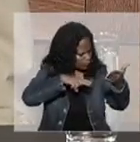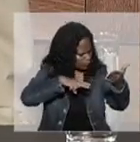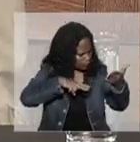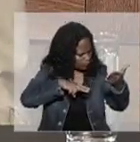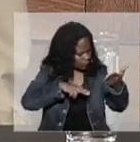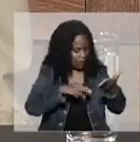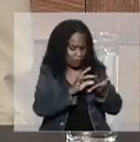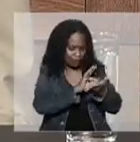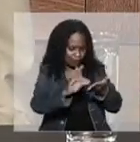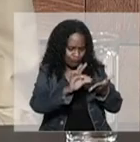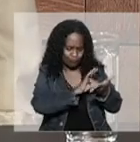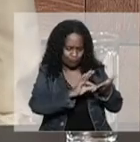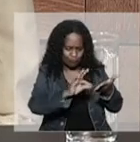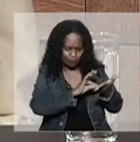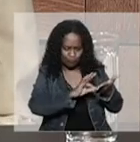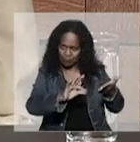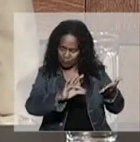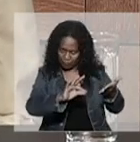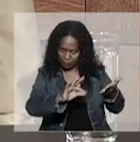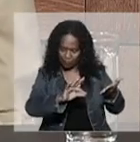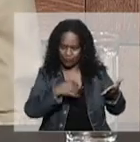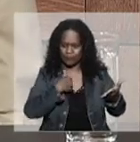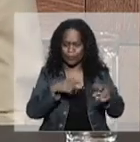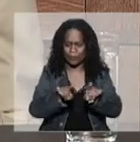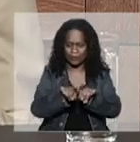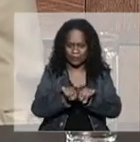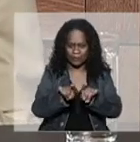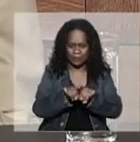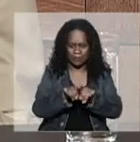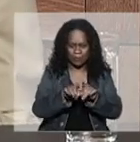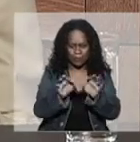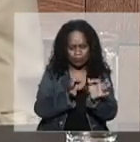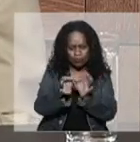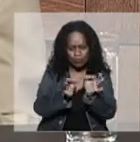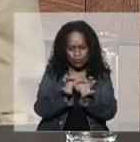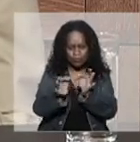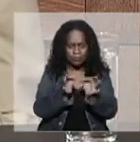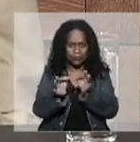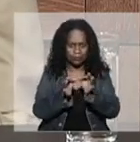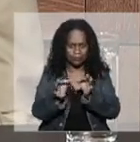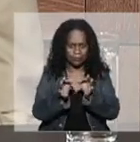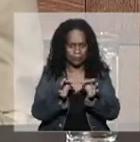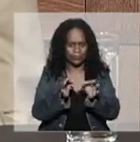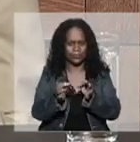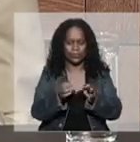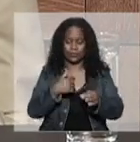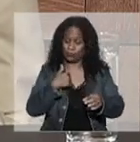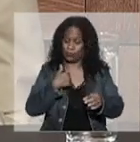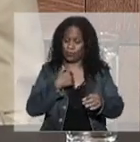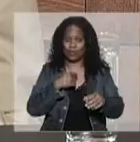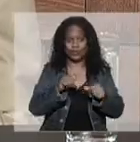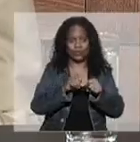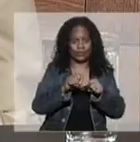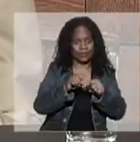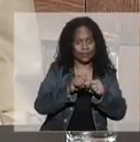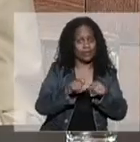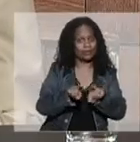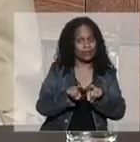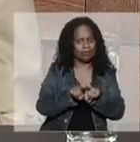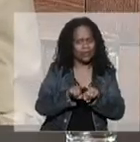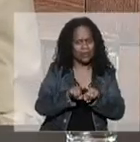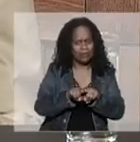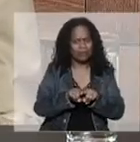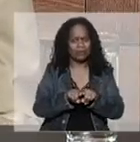pegando e lendo, assim, e marcando. E eu fazia a programação musical, eu fazia os programas que eu criava, né? Eu imitava os